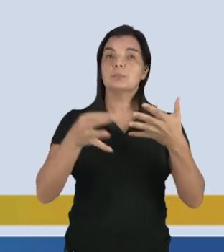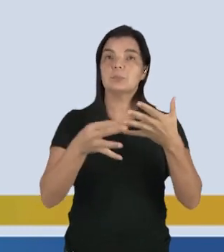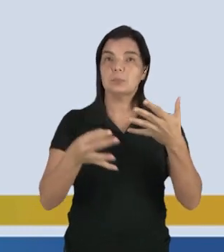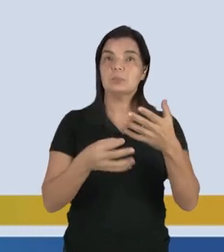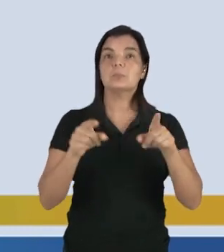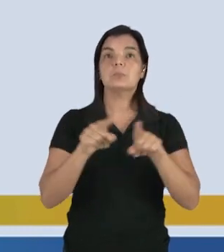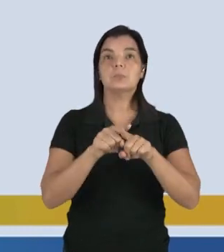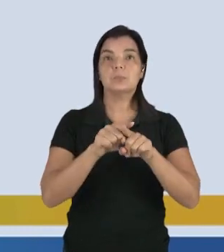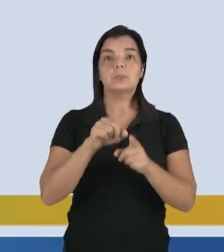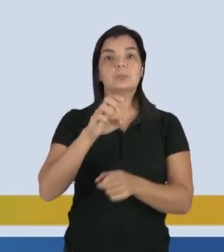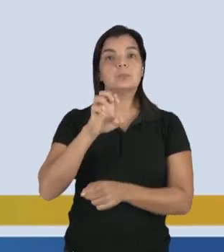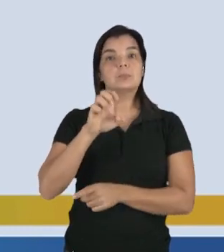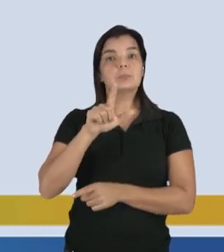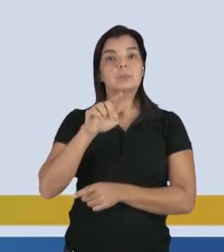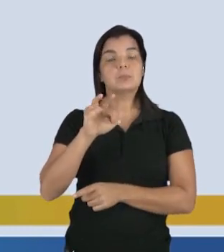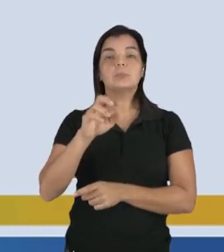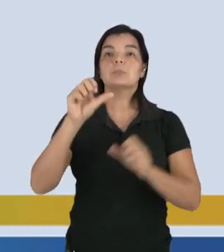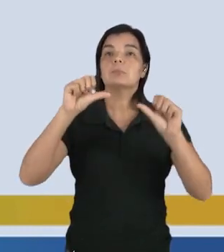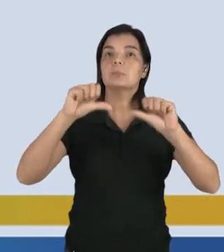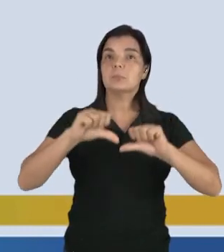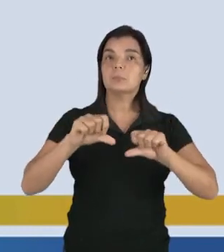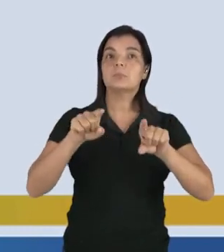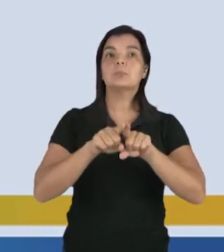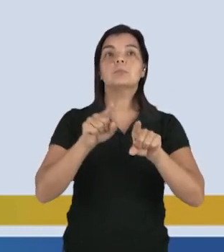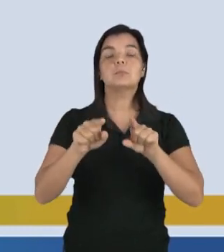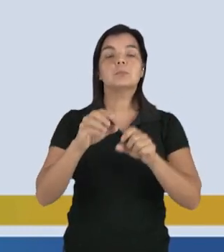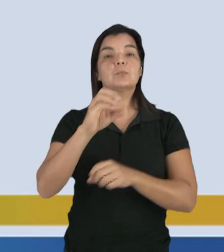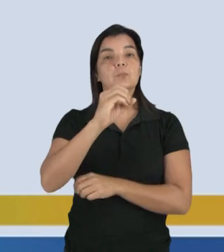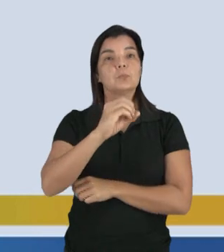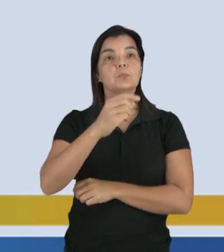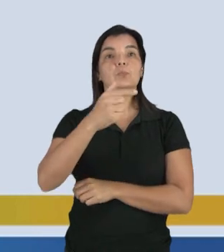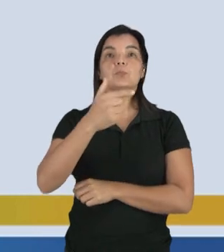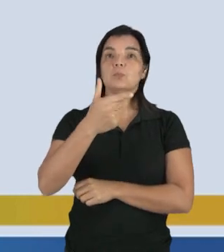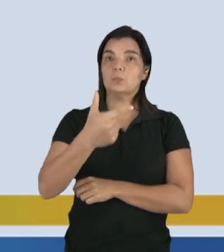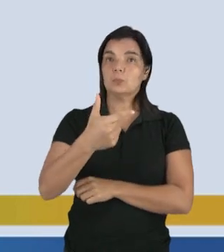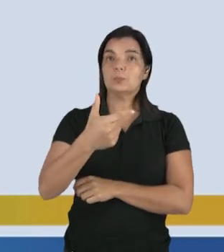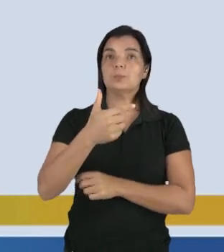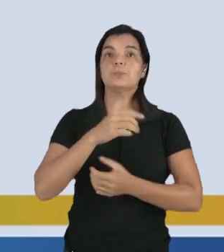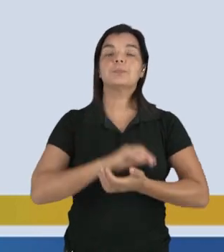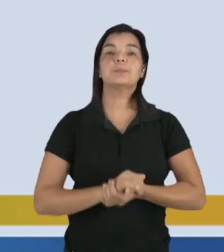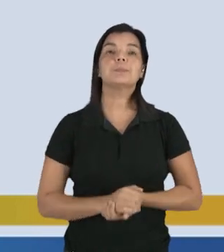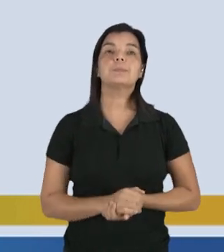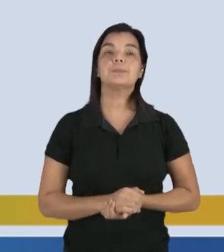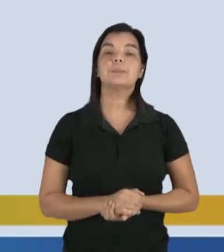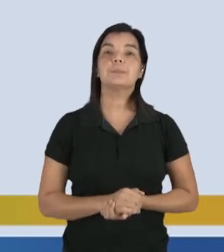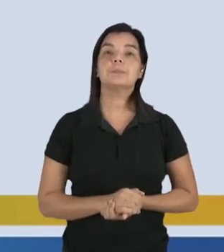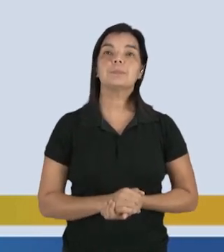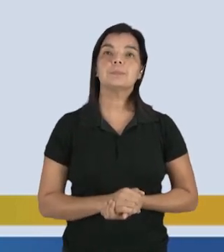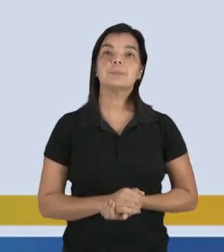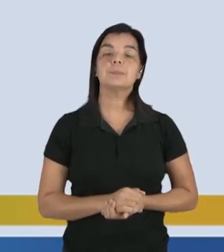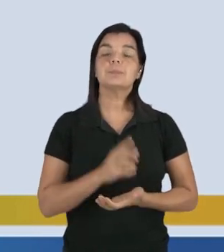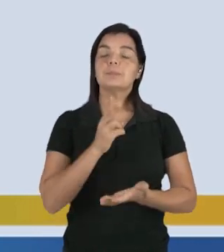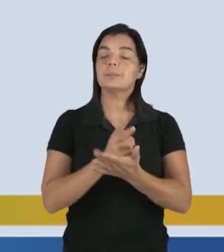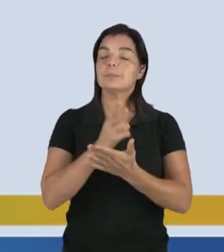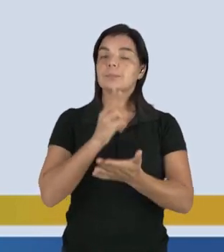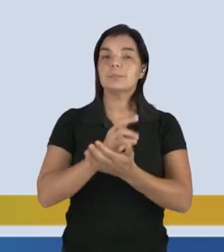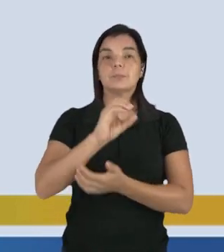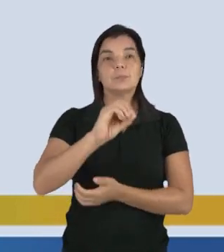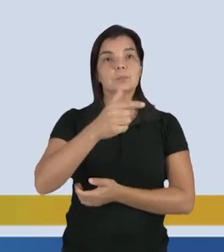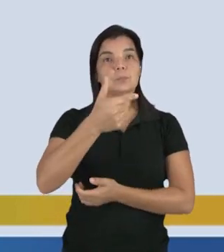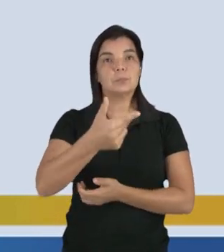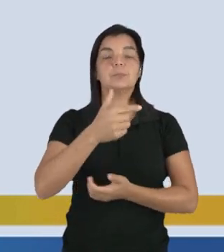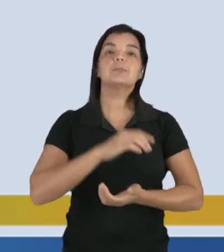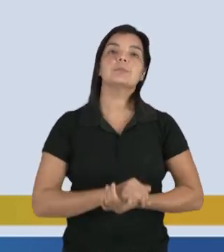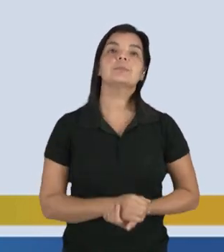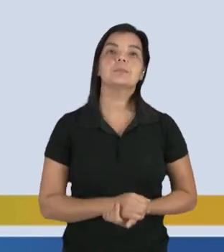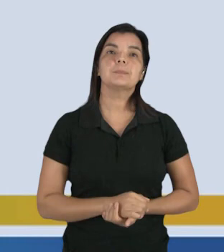seja, é formado por dois elementos químicos em que o elemento mais eletronegativo sempre será